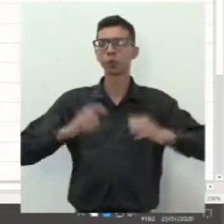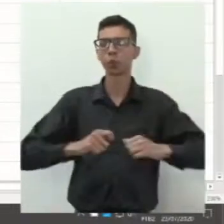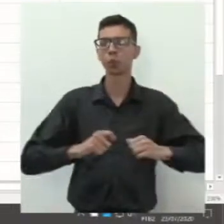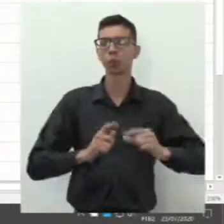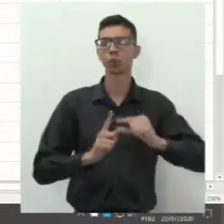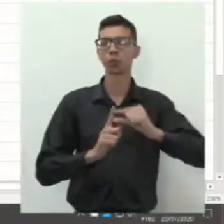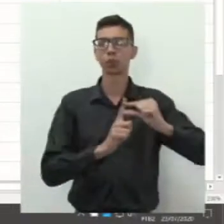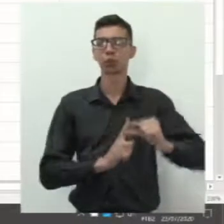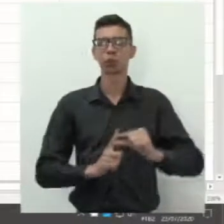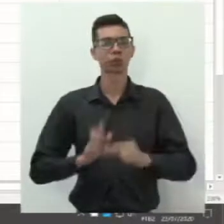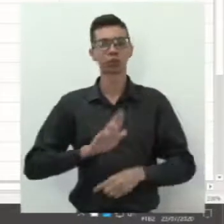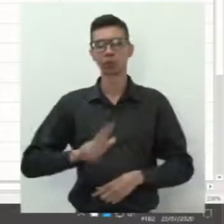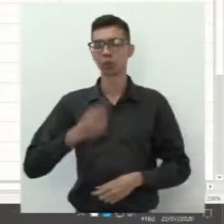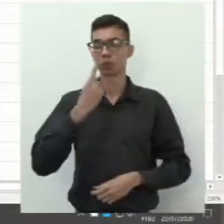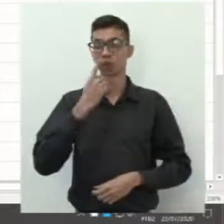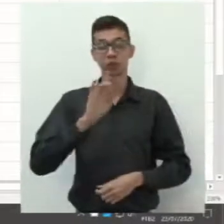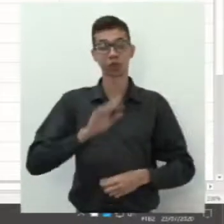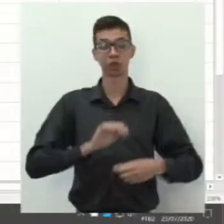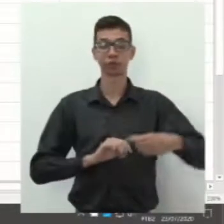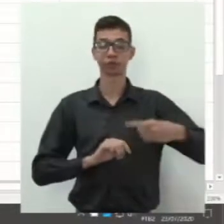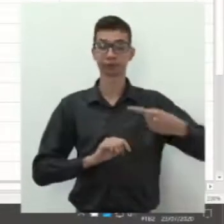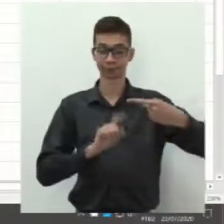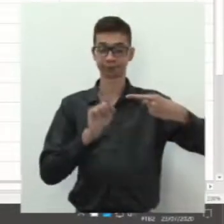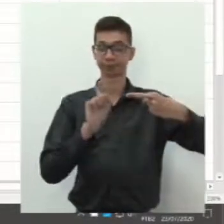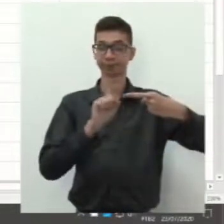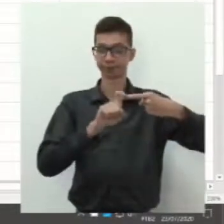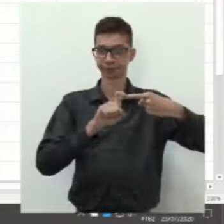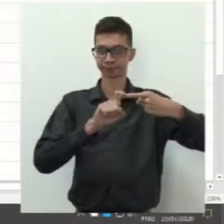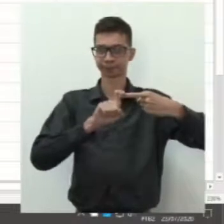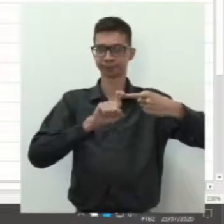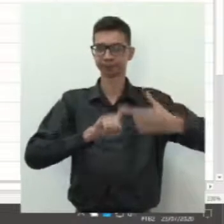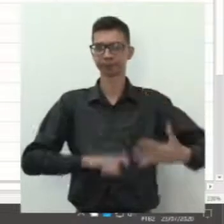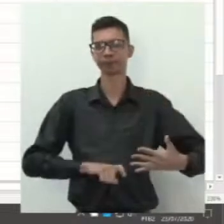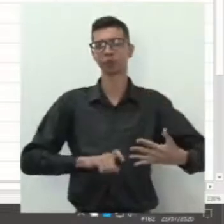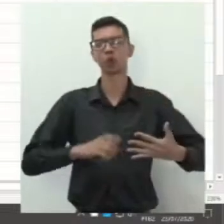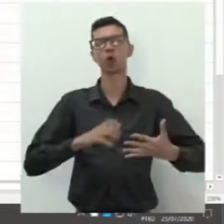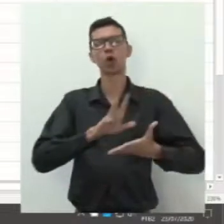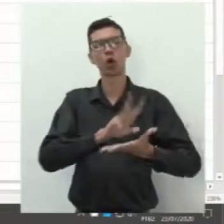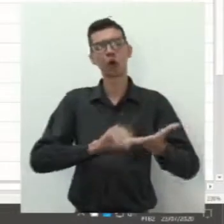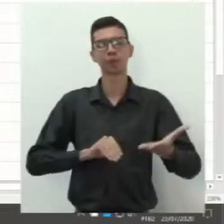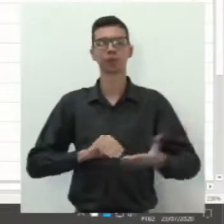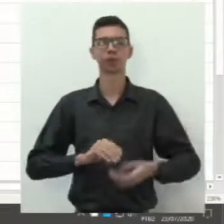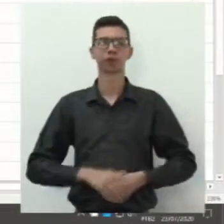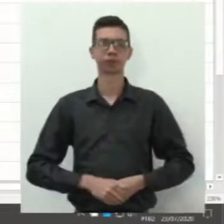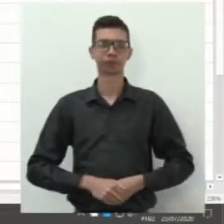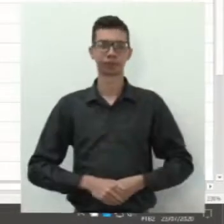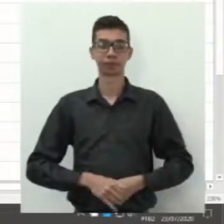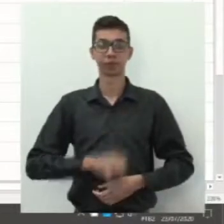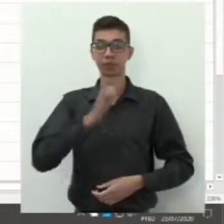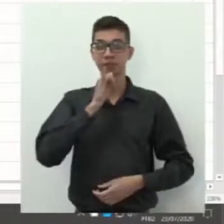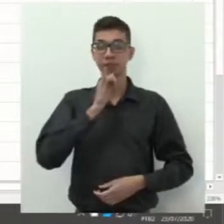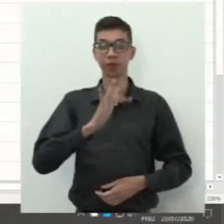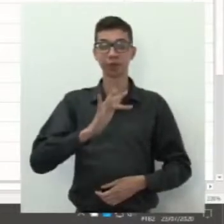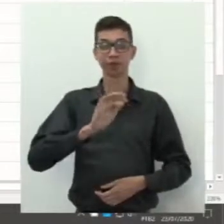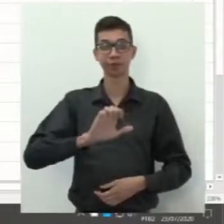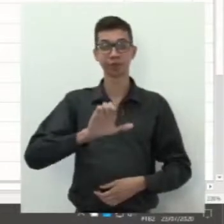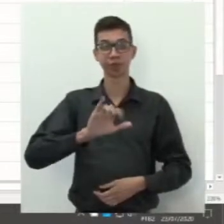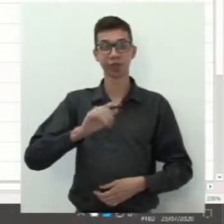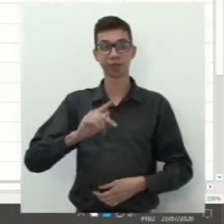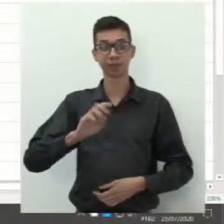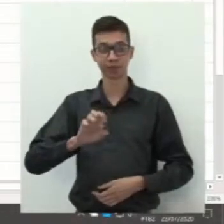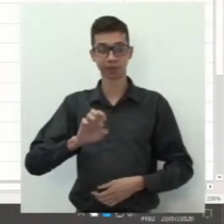Não. Estico aqui, ele faz isso para todas. E no caso, se eu quiser colocar o Felipe antes do Ribeiro, eu inverto